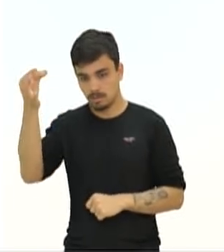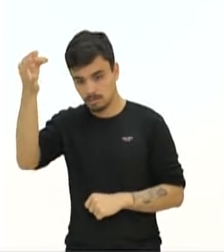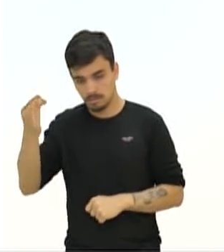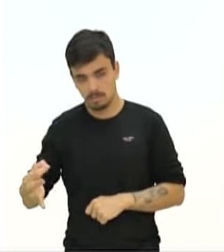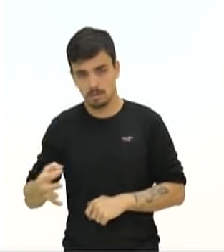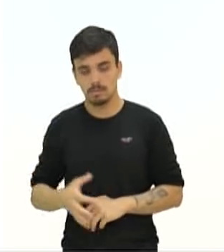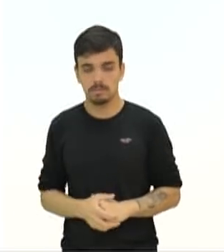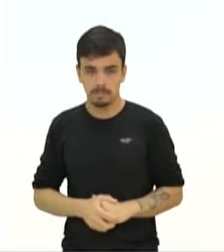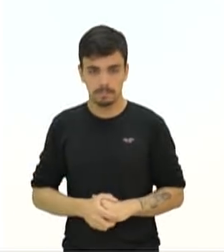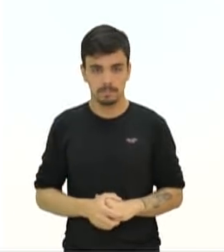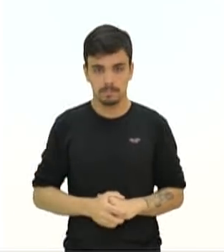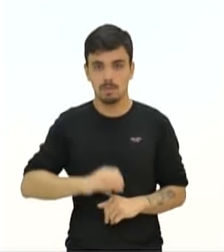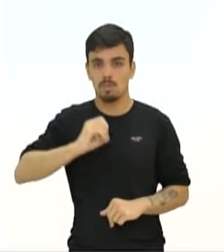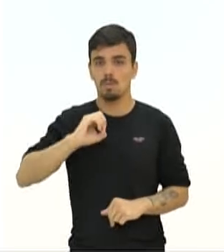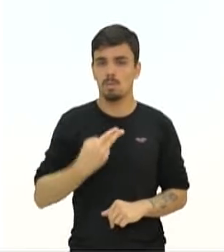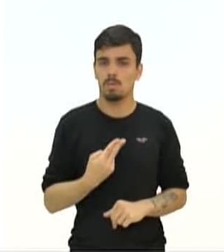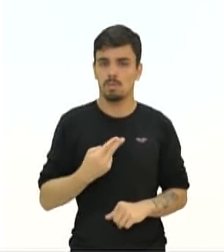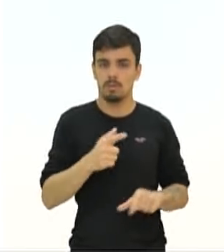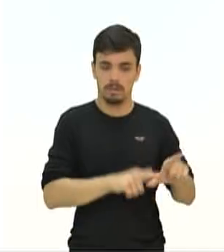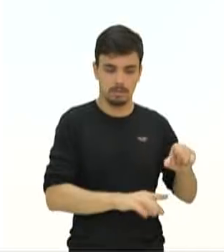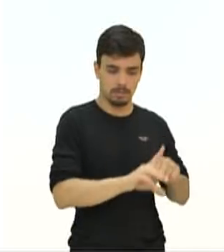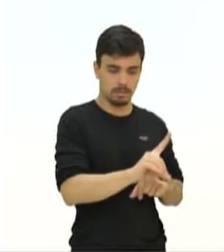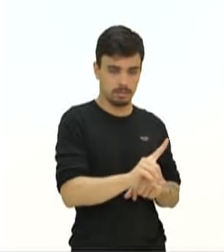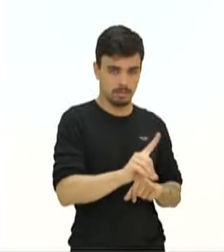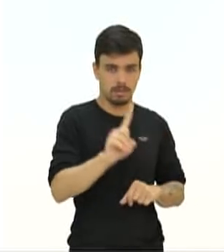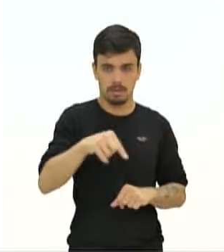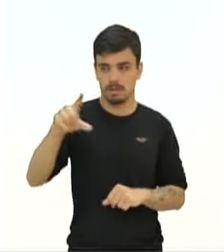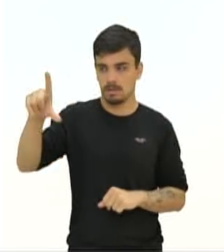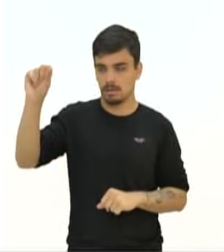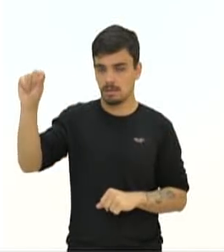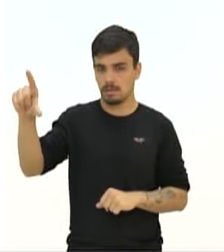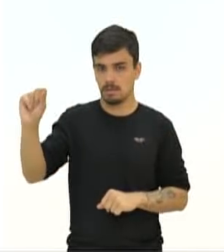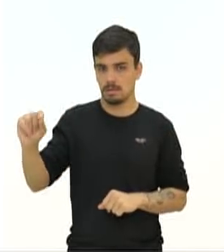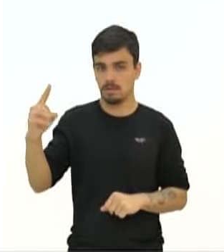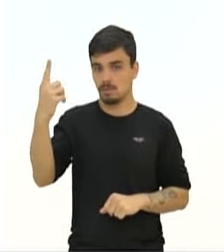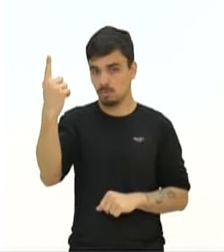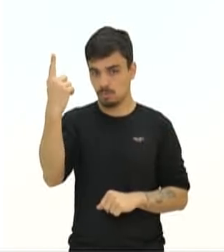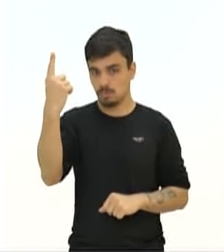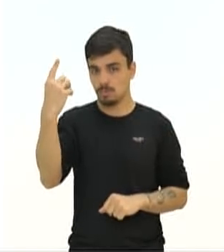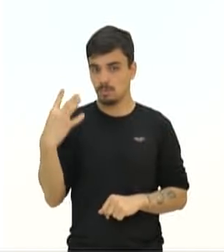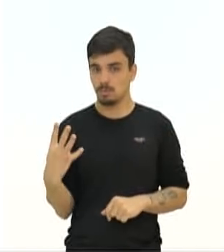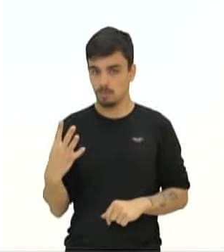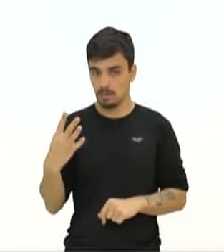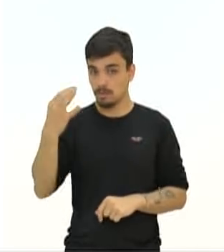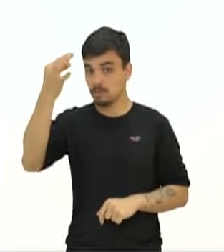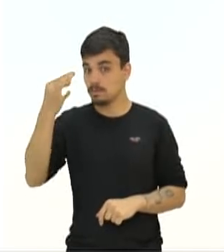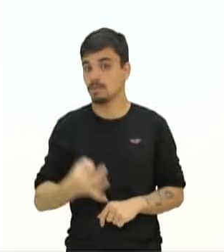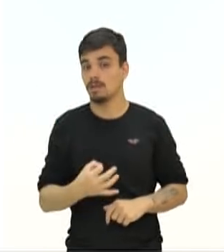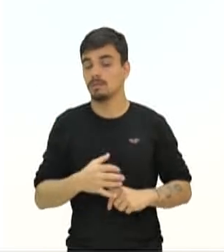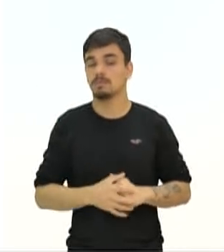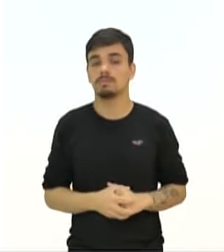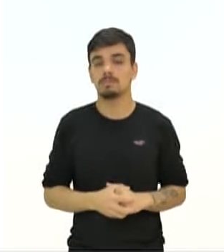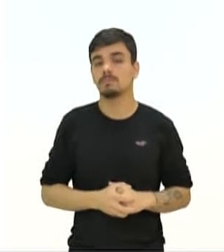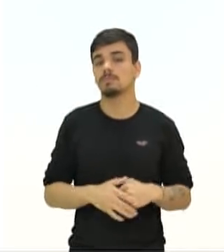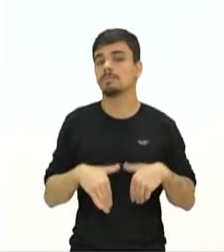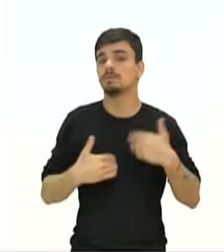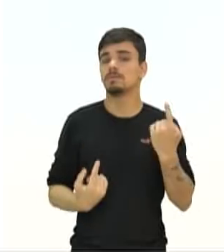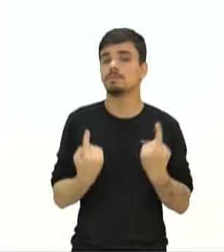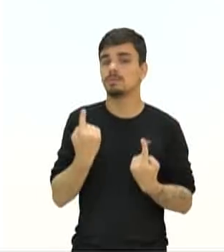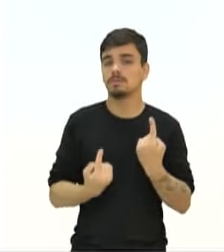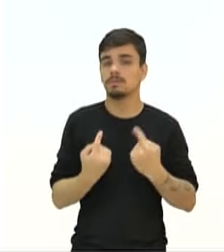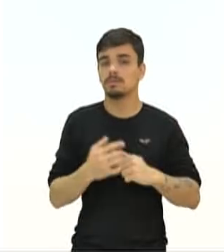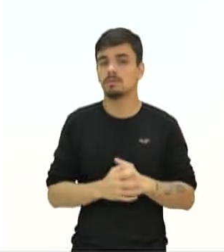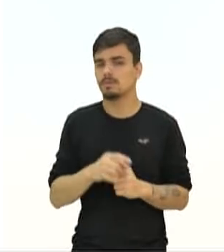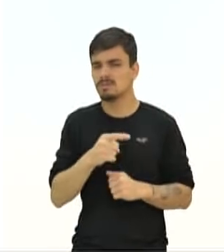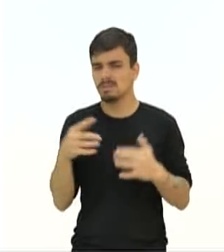estão corretas. Ou na letra D, as alternativas 1 e 4 estão corretas. E aí? Ai,